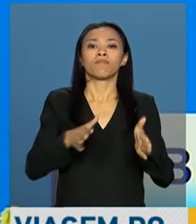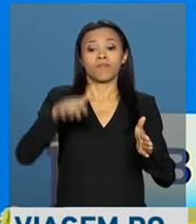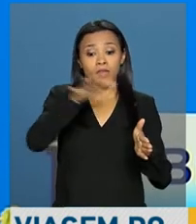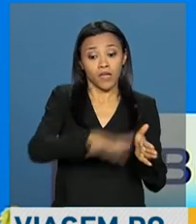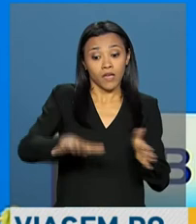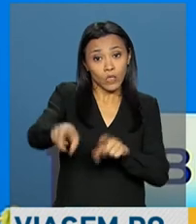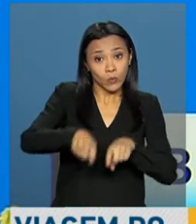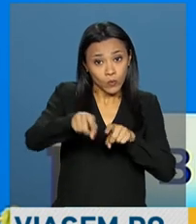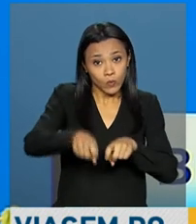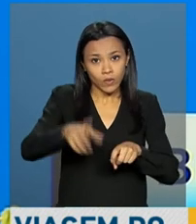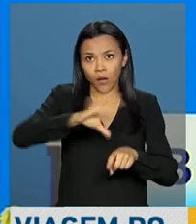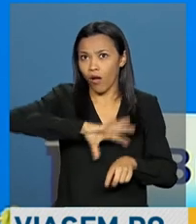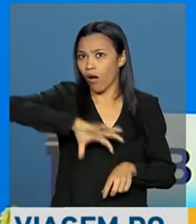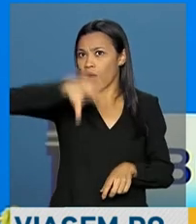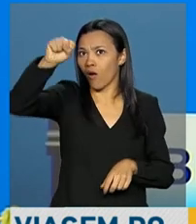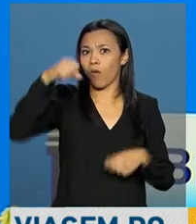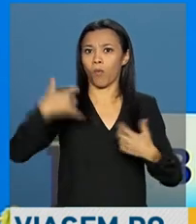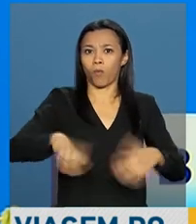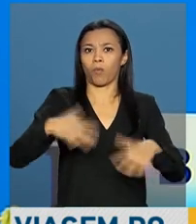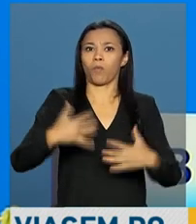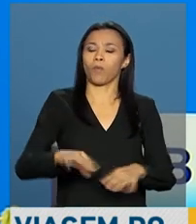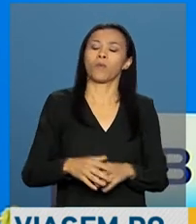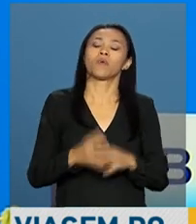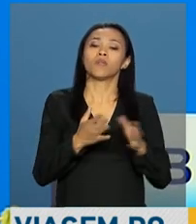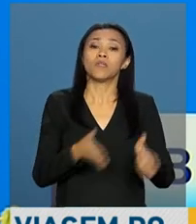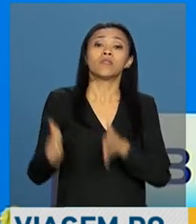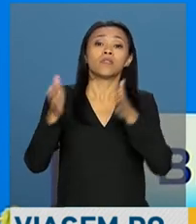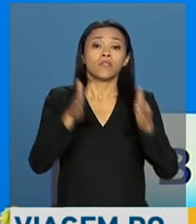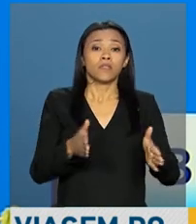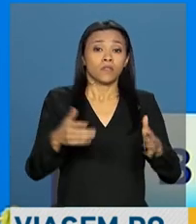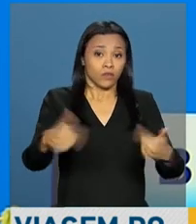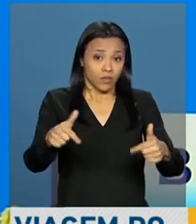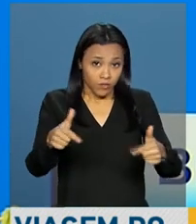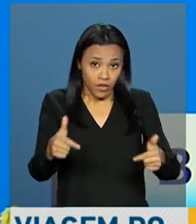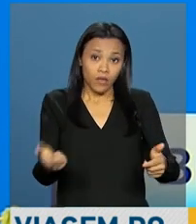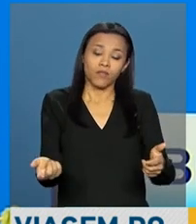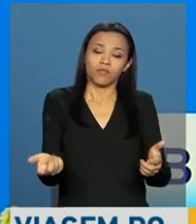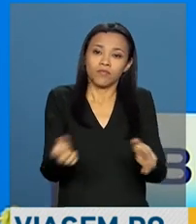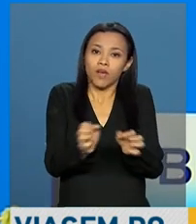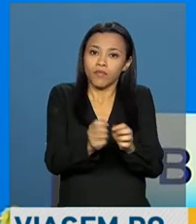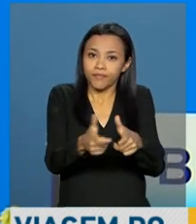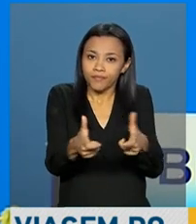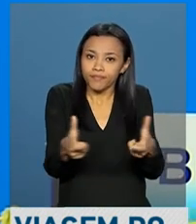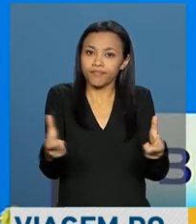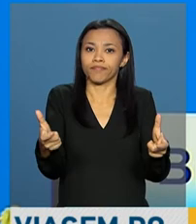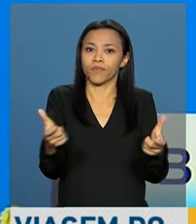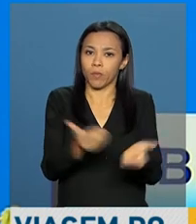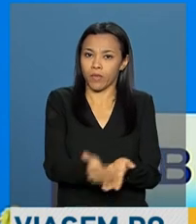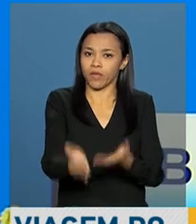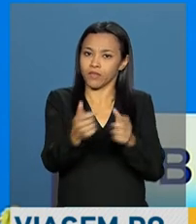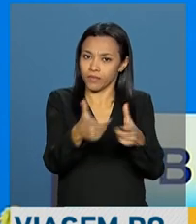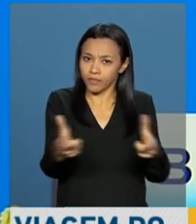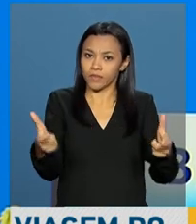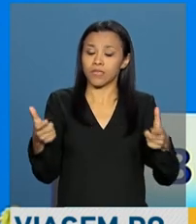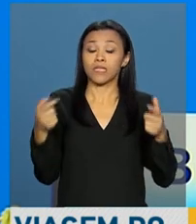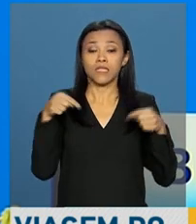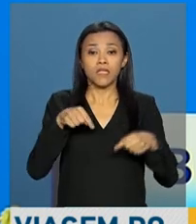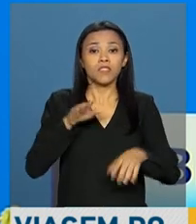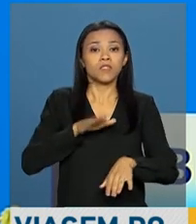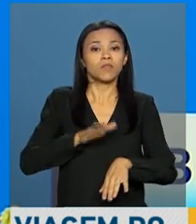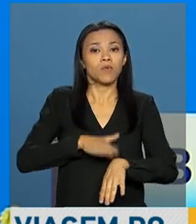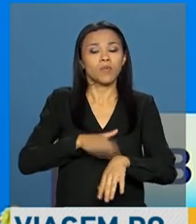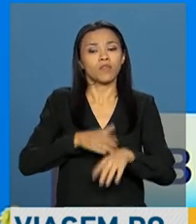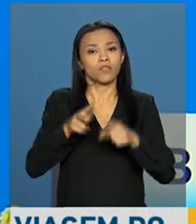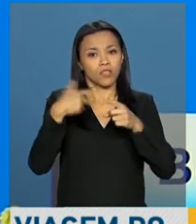bate recordes. Os empregos começam a voltar. Neste momento de modernização de